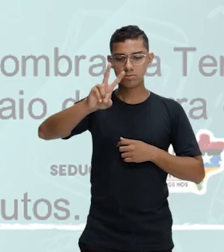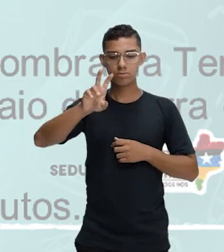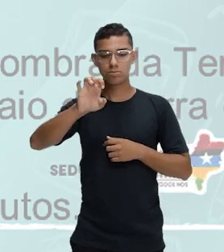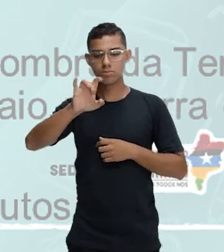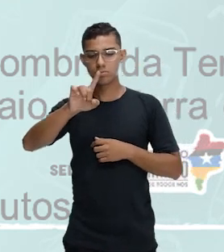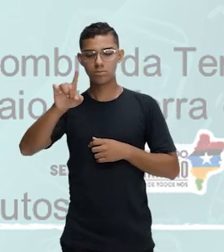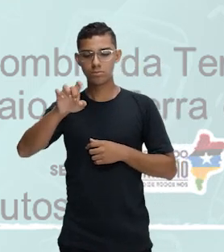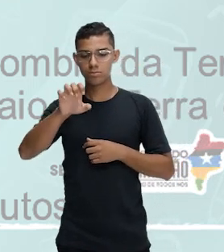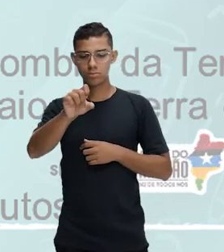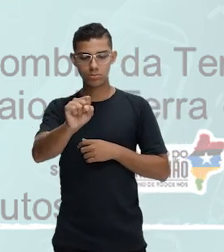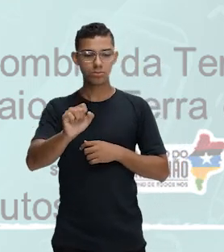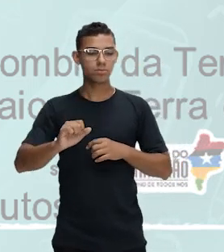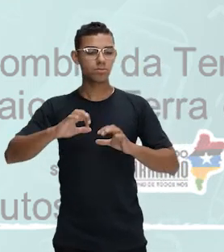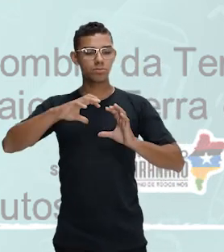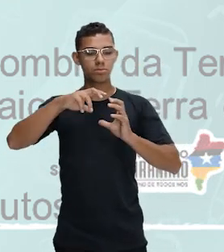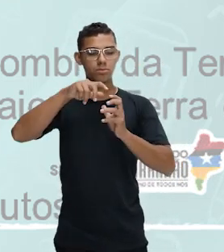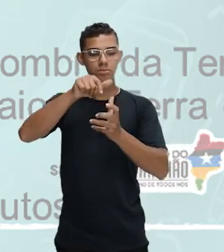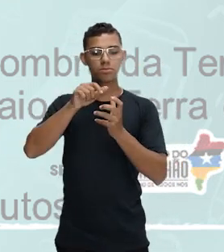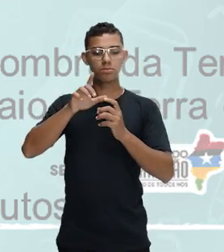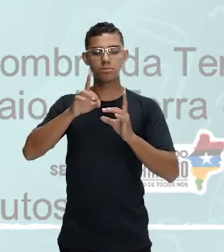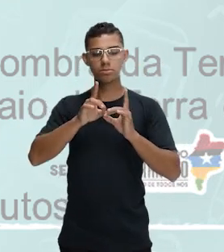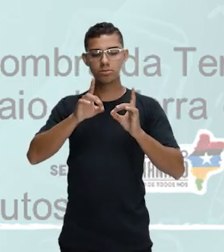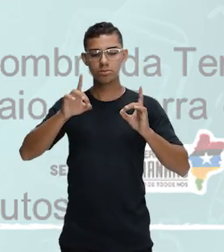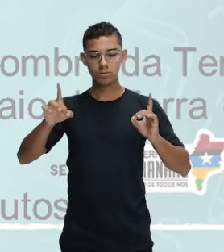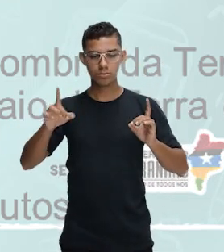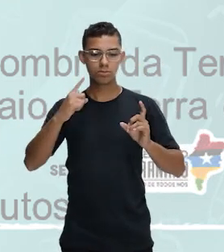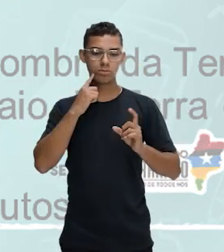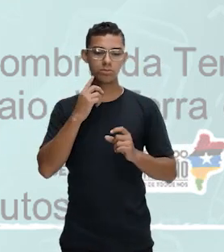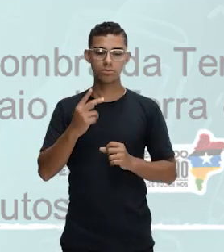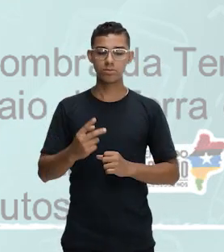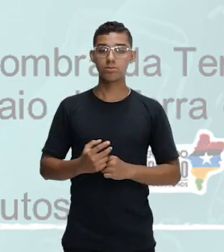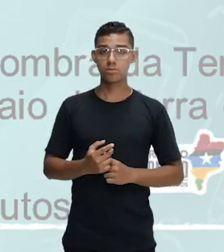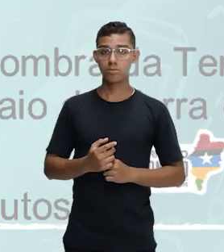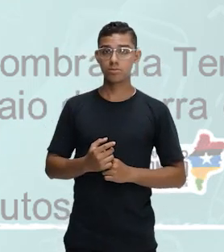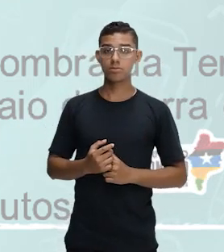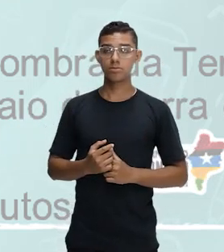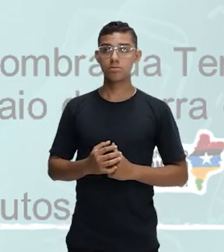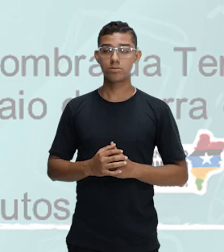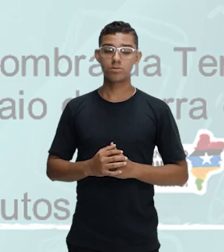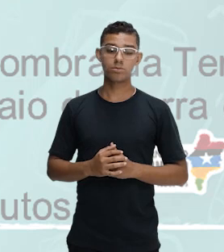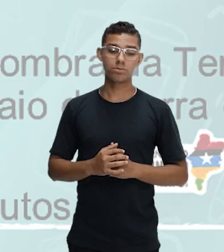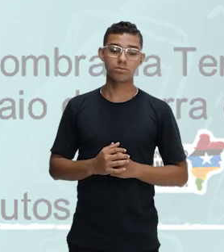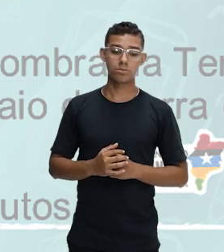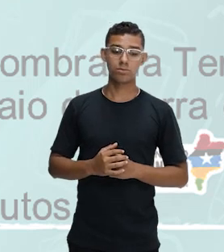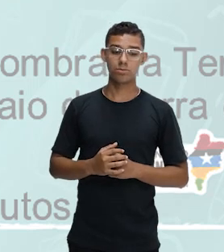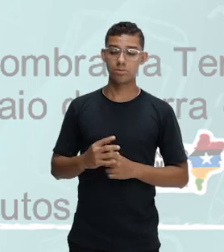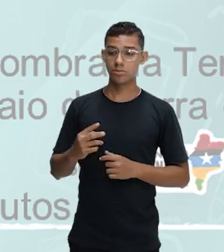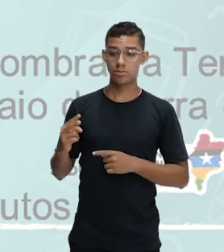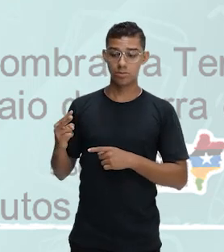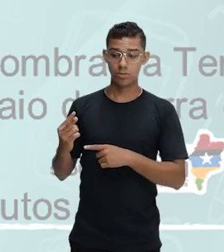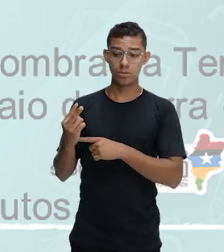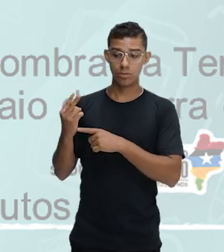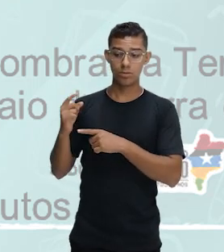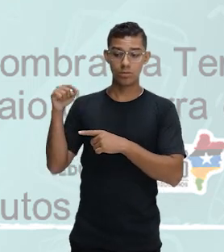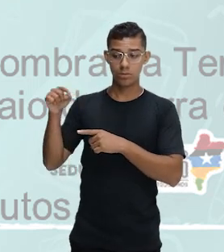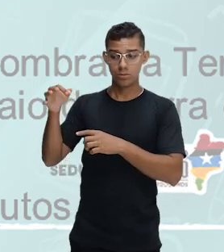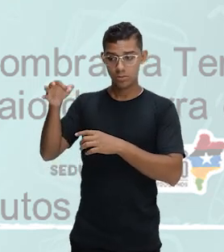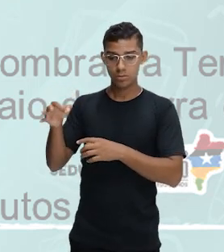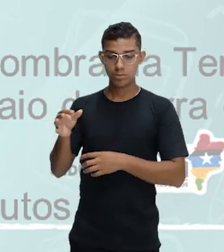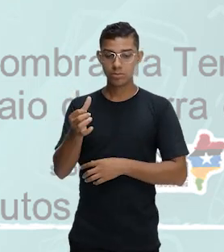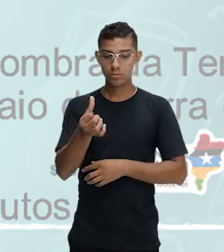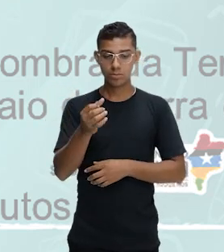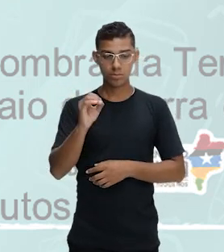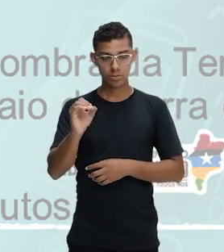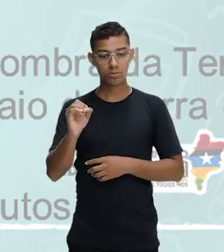Terra de distância, certo? O valor correto é 60, ele chegou a 59, muito próximo, considerando